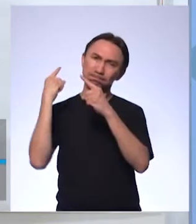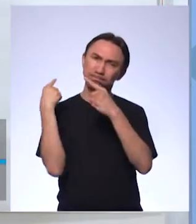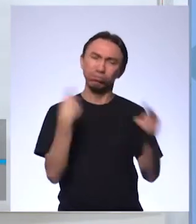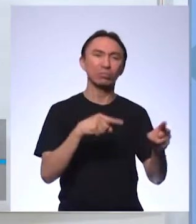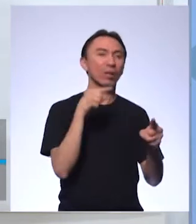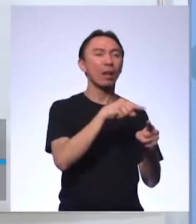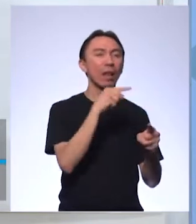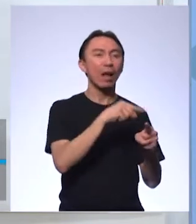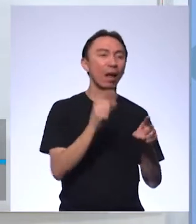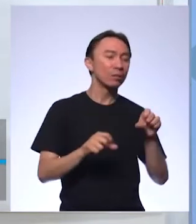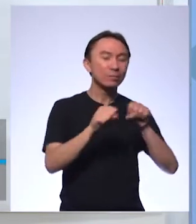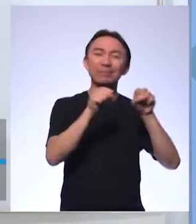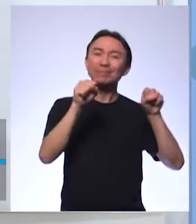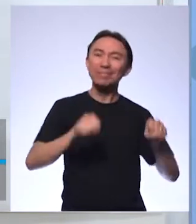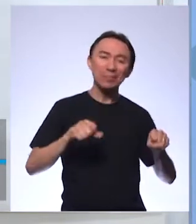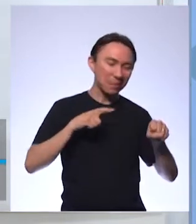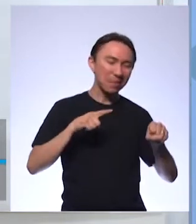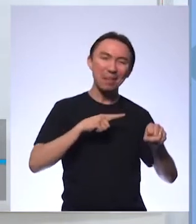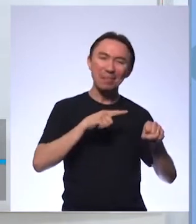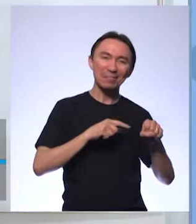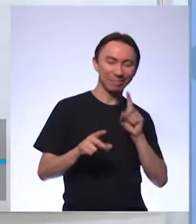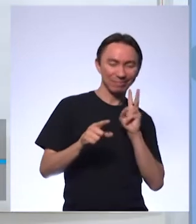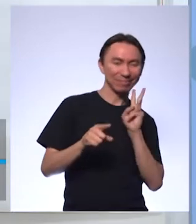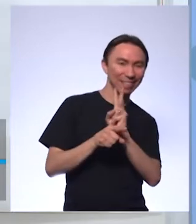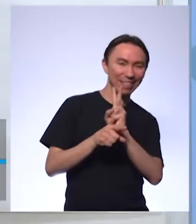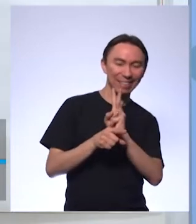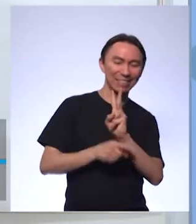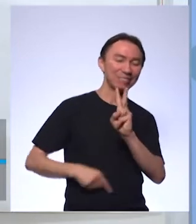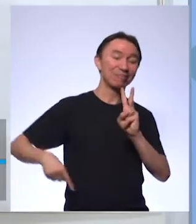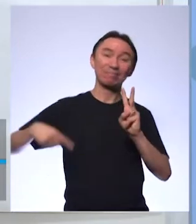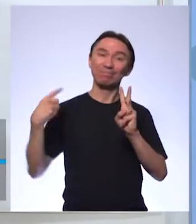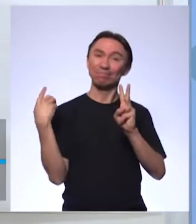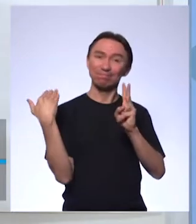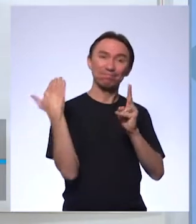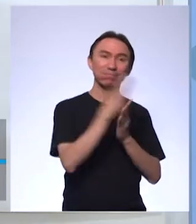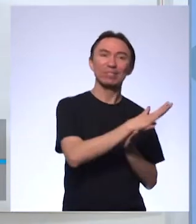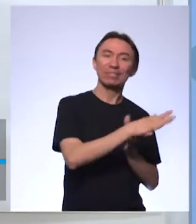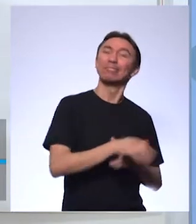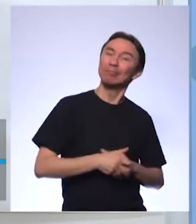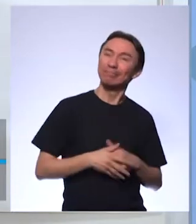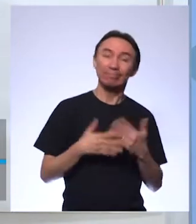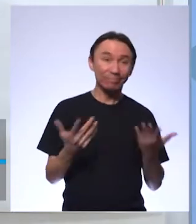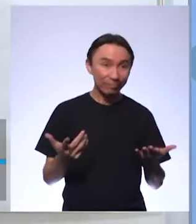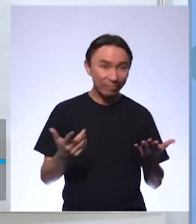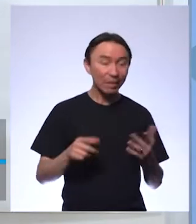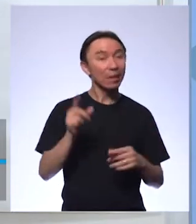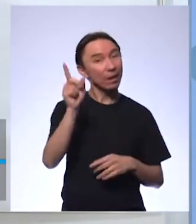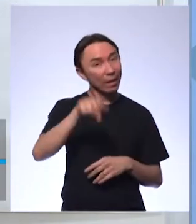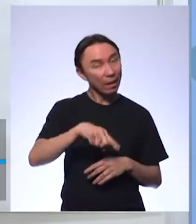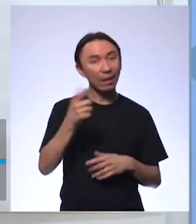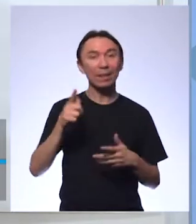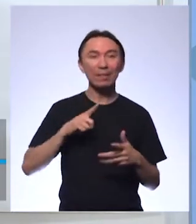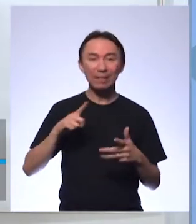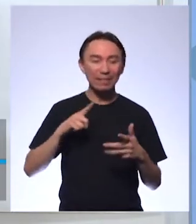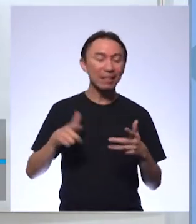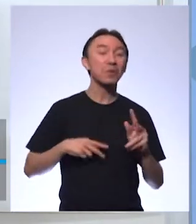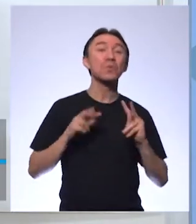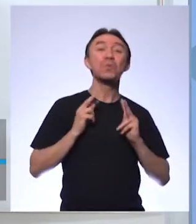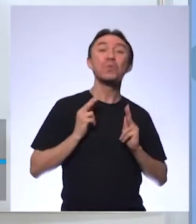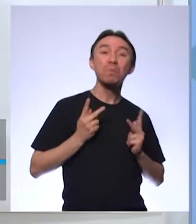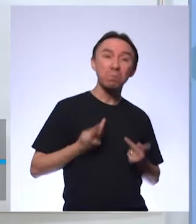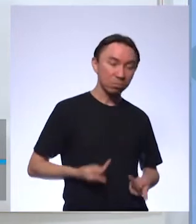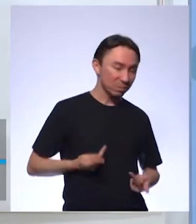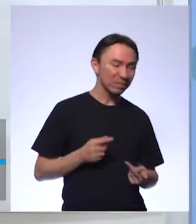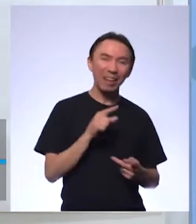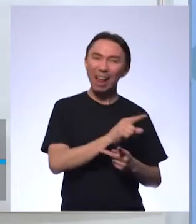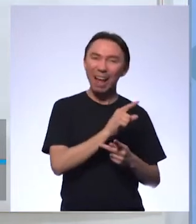humano deficiente. Por isso que o nome da doença é síndrome da imunodeficiência humana, porque o seu sistema